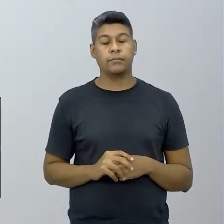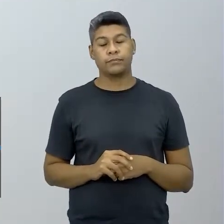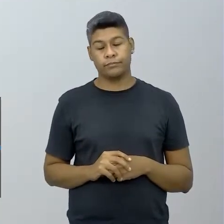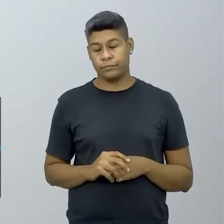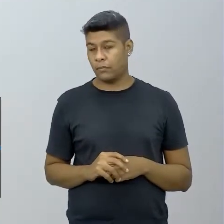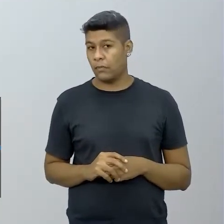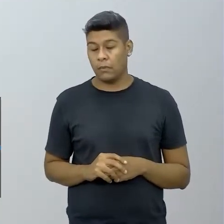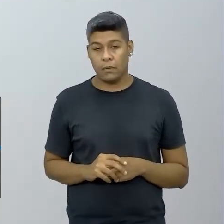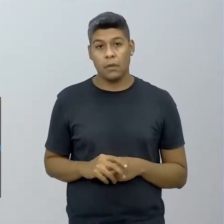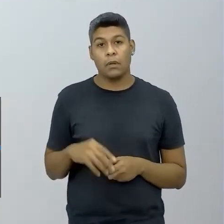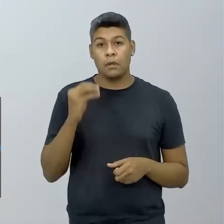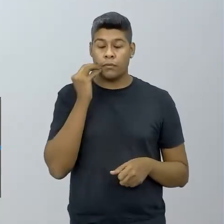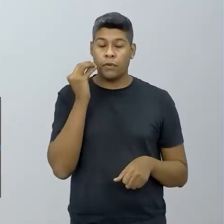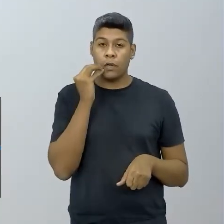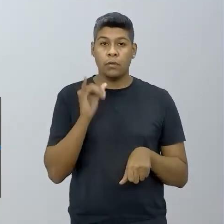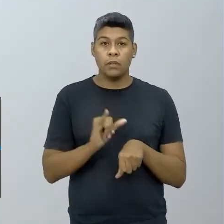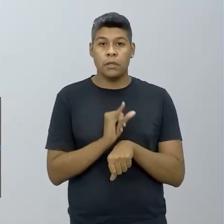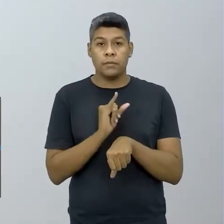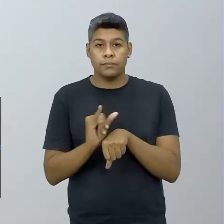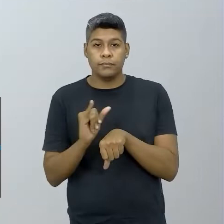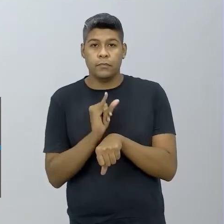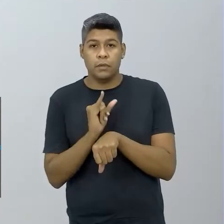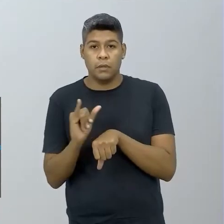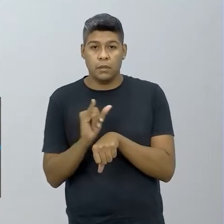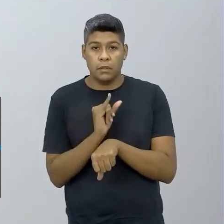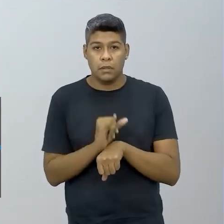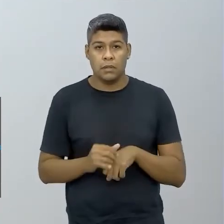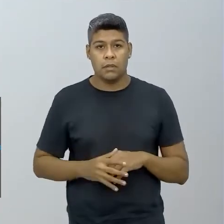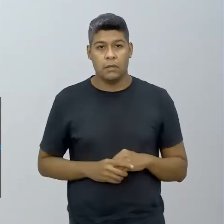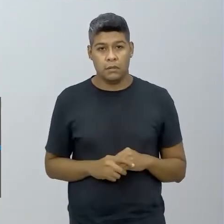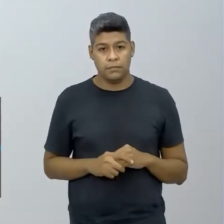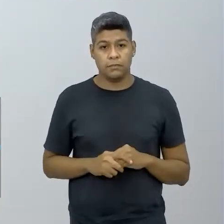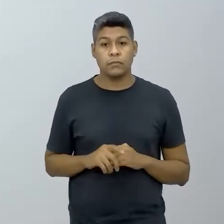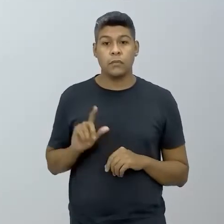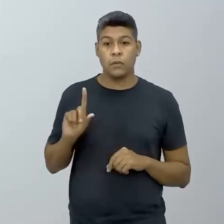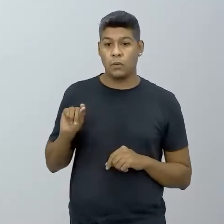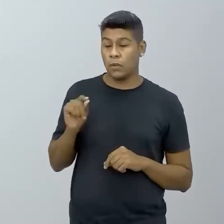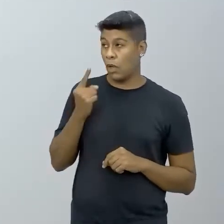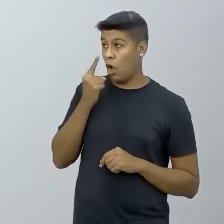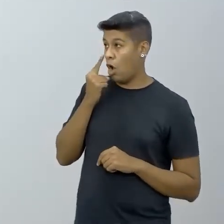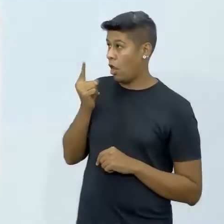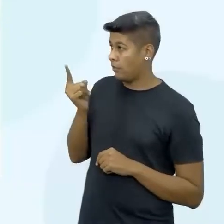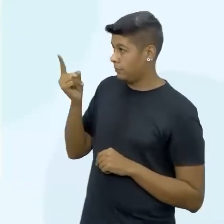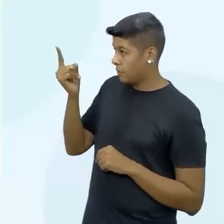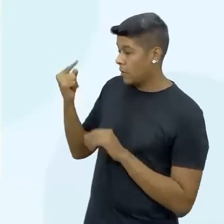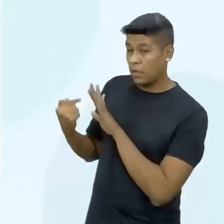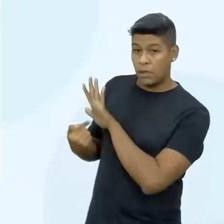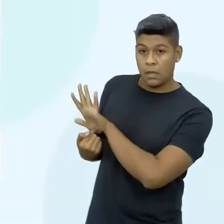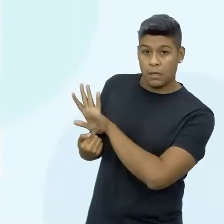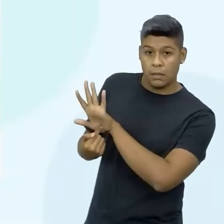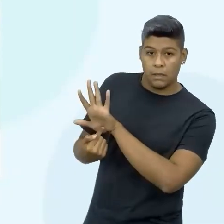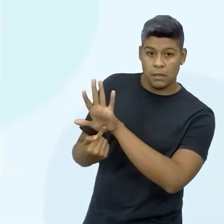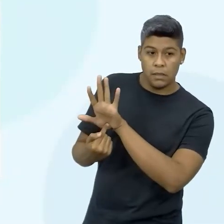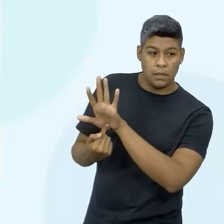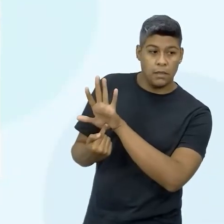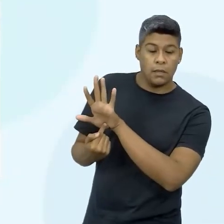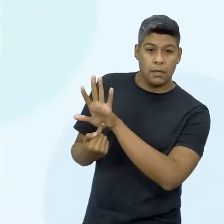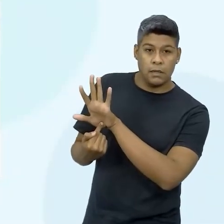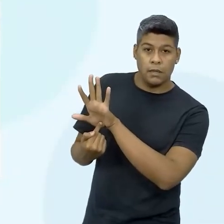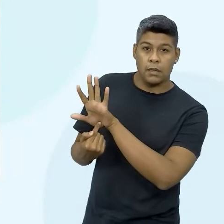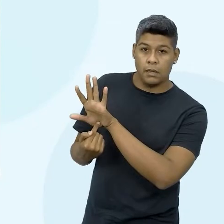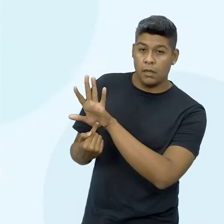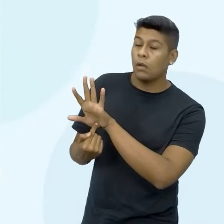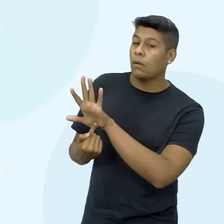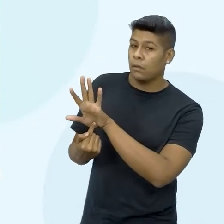por exemplo, de uma estiagem. Tá certo? Então, olhando ali para a nossa telinha, apresentei para vocês. Como esta aula é gravada, vocês podem